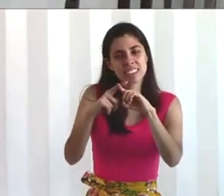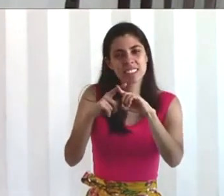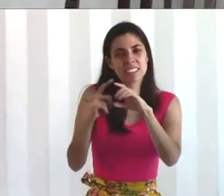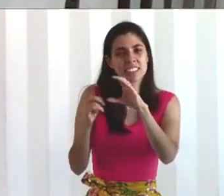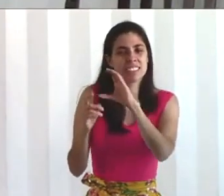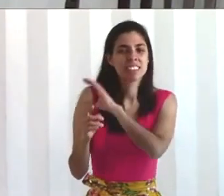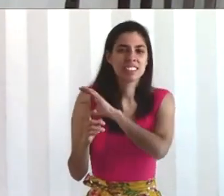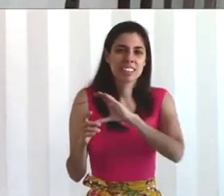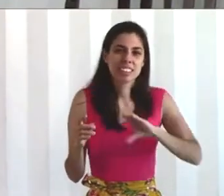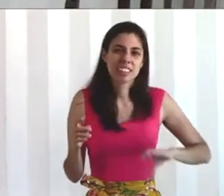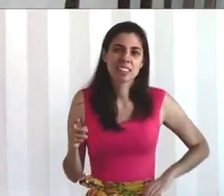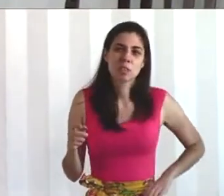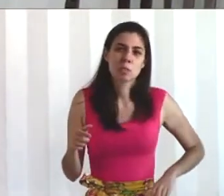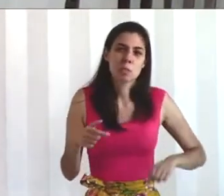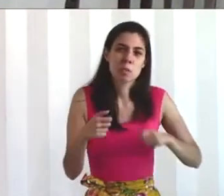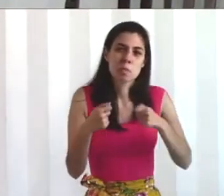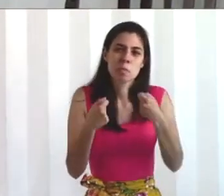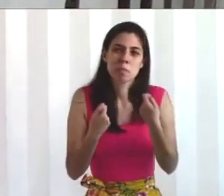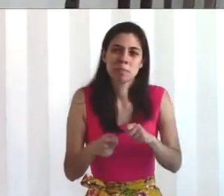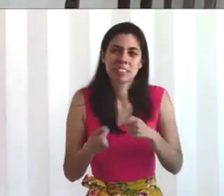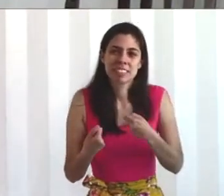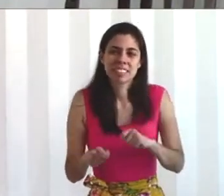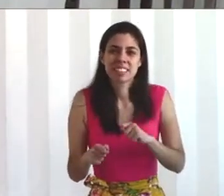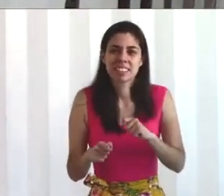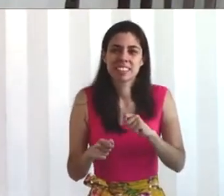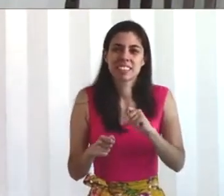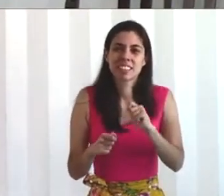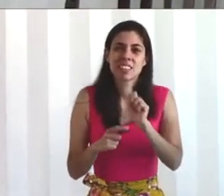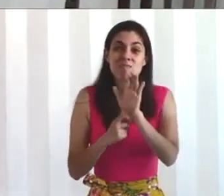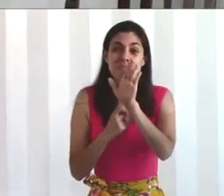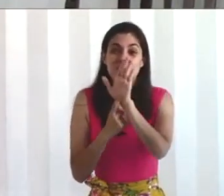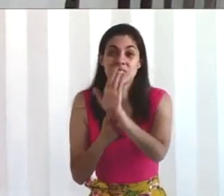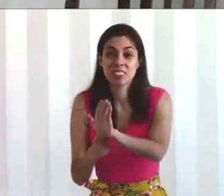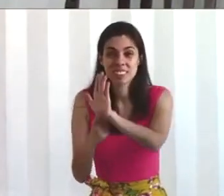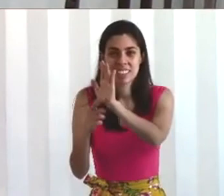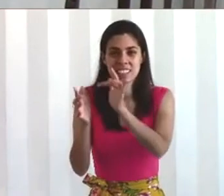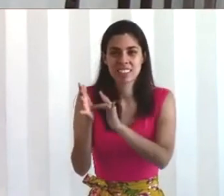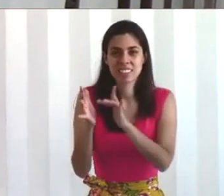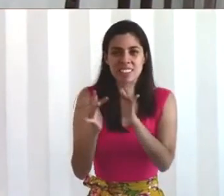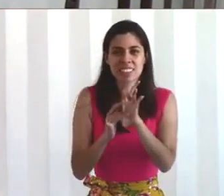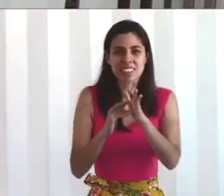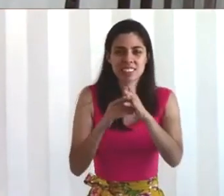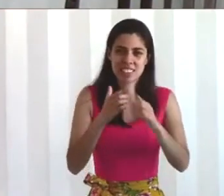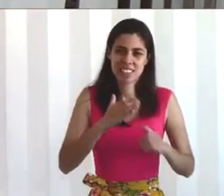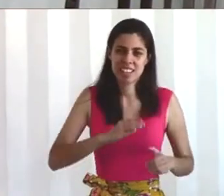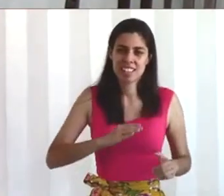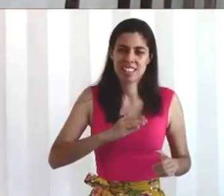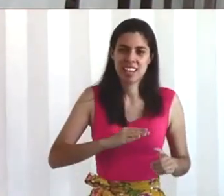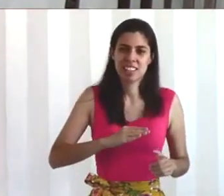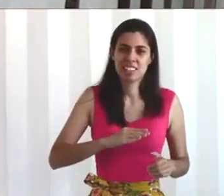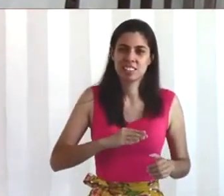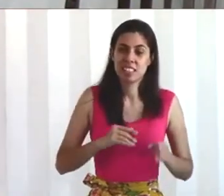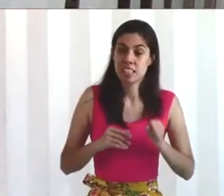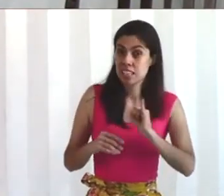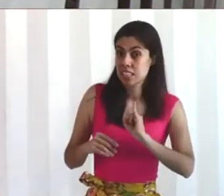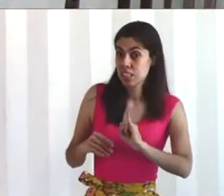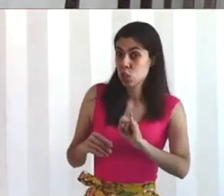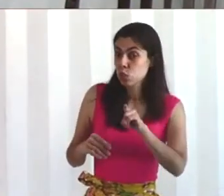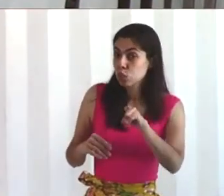cidade. Você faz parte da igreja? Impacte a cidade com a sua fé. Se você não faz parte da